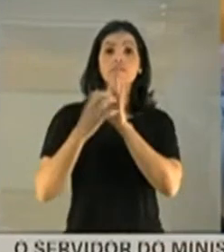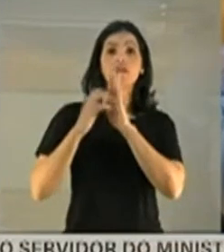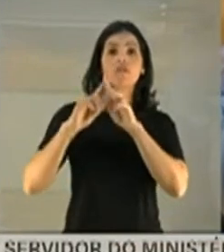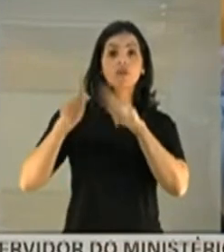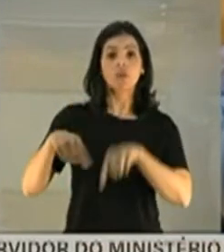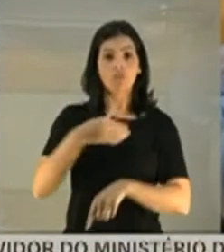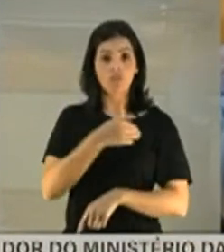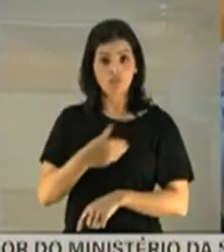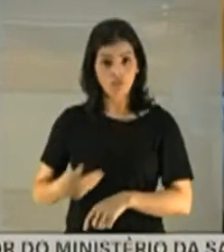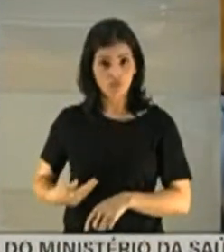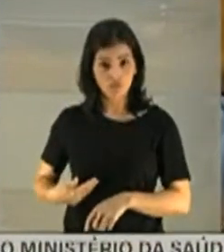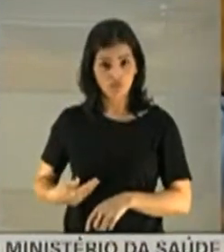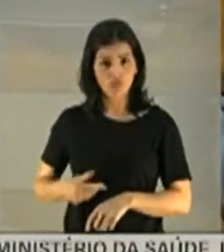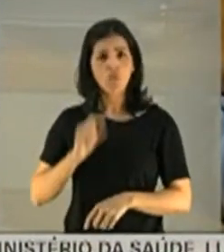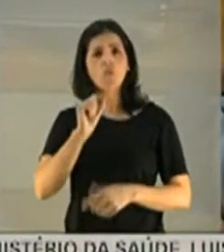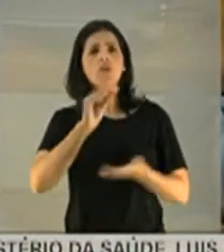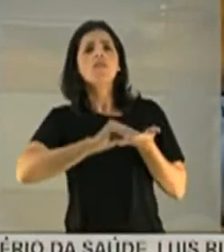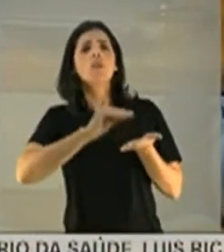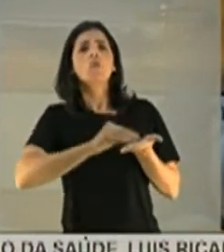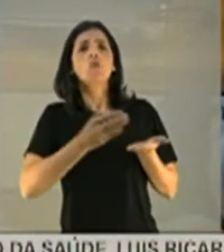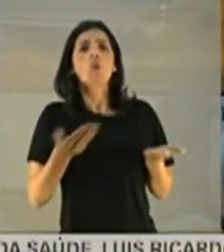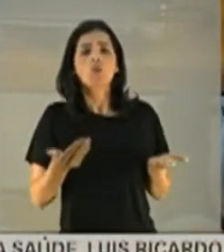que faltou?